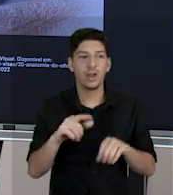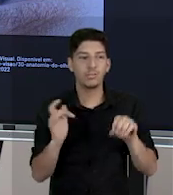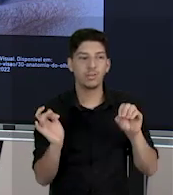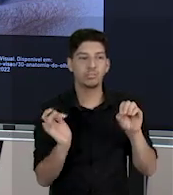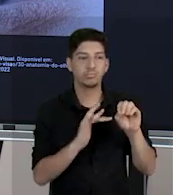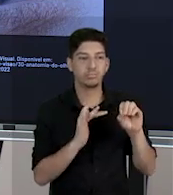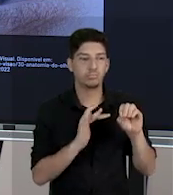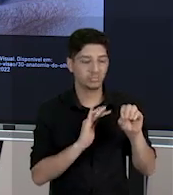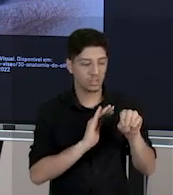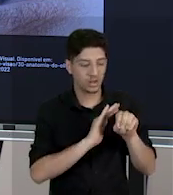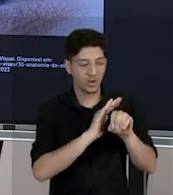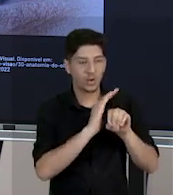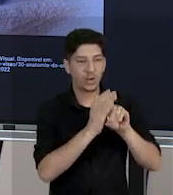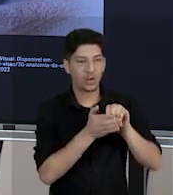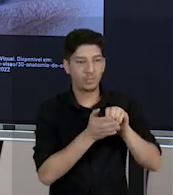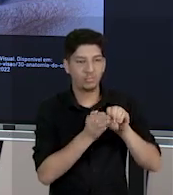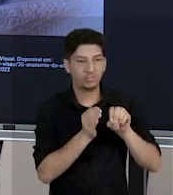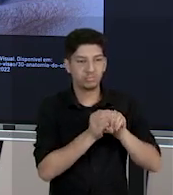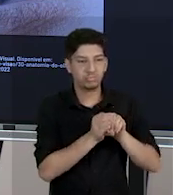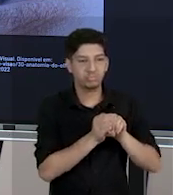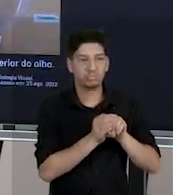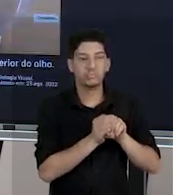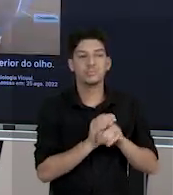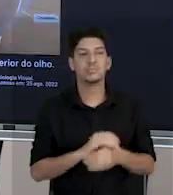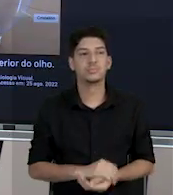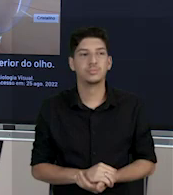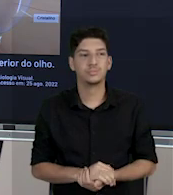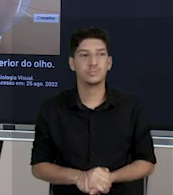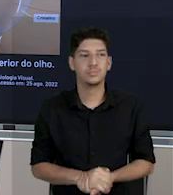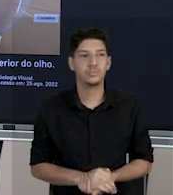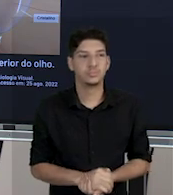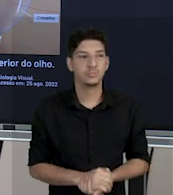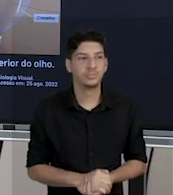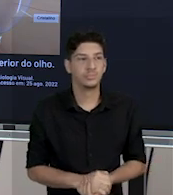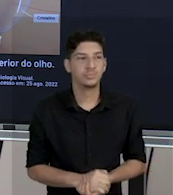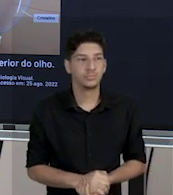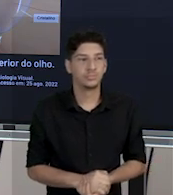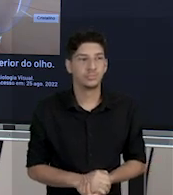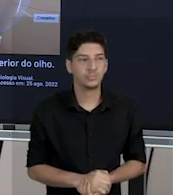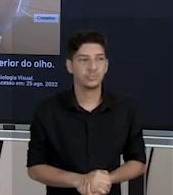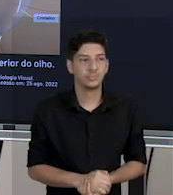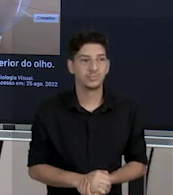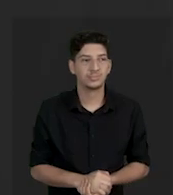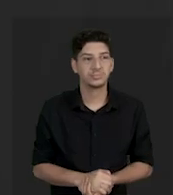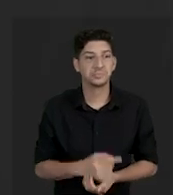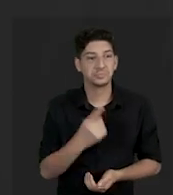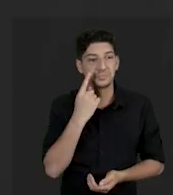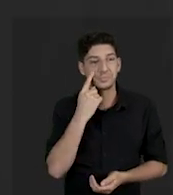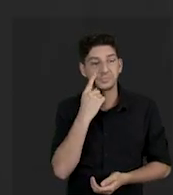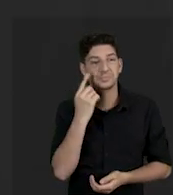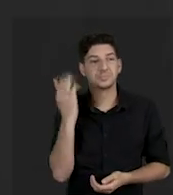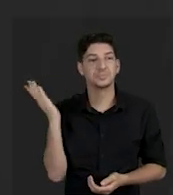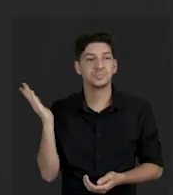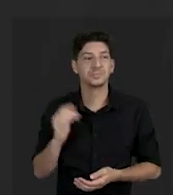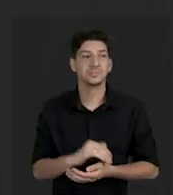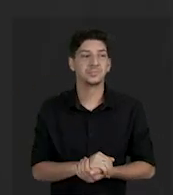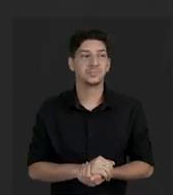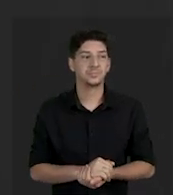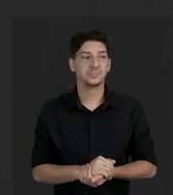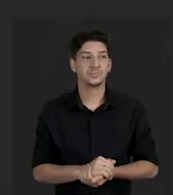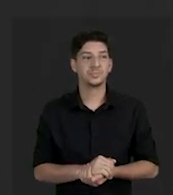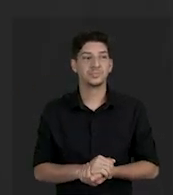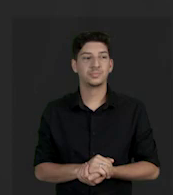que recobre toda essa região aí da íris. Então, olha lá, córnea